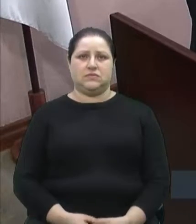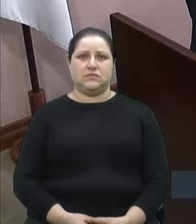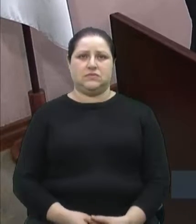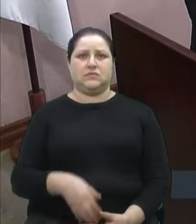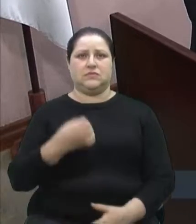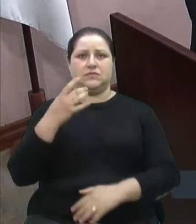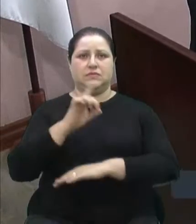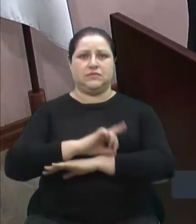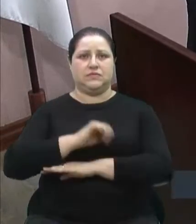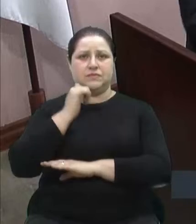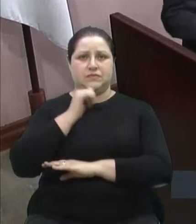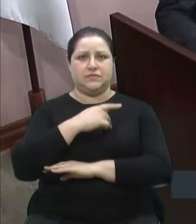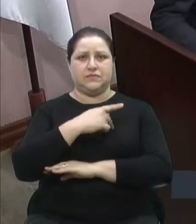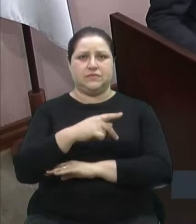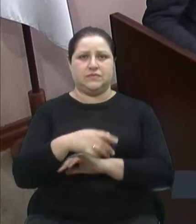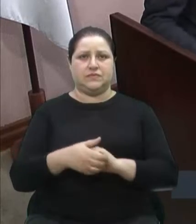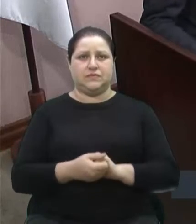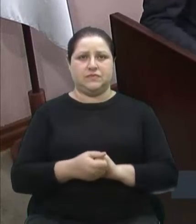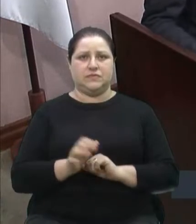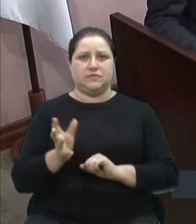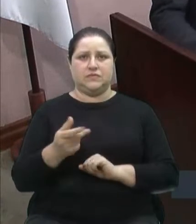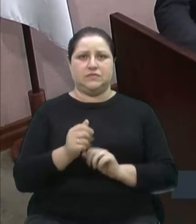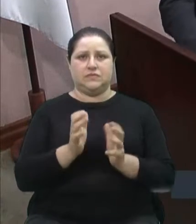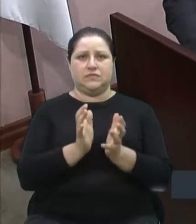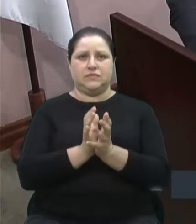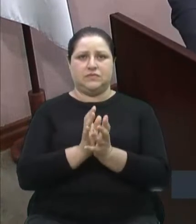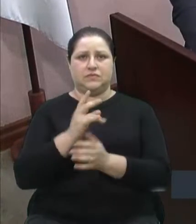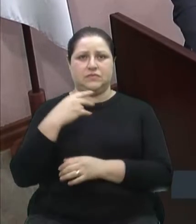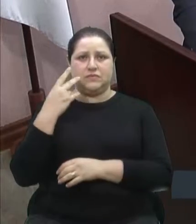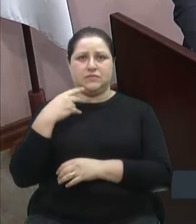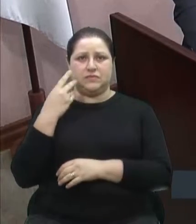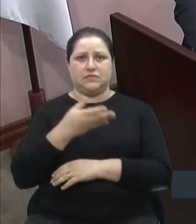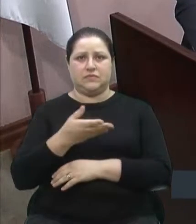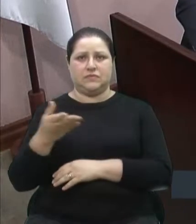Bom dia, presidenta, demais colegas vereadores.